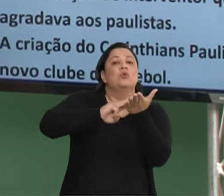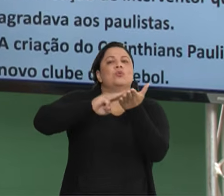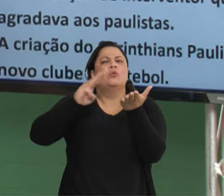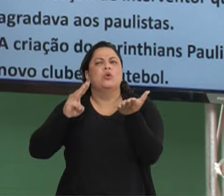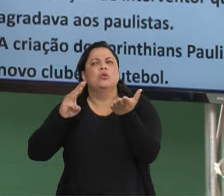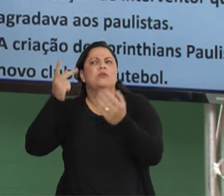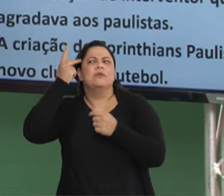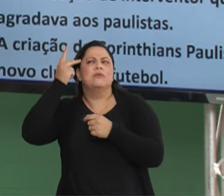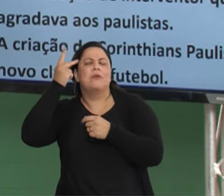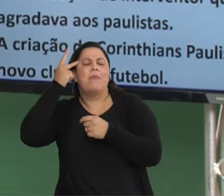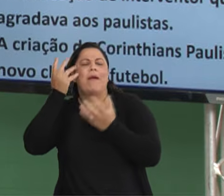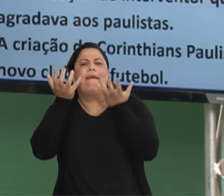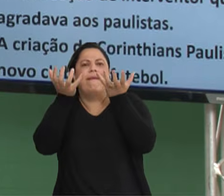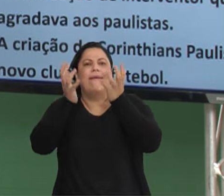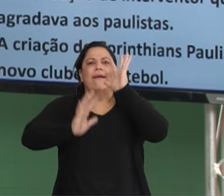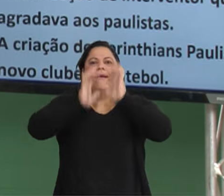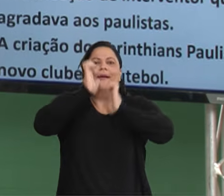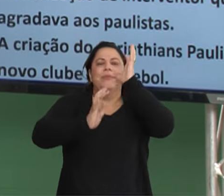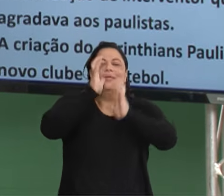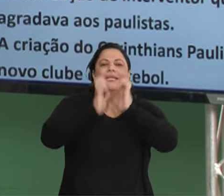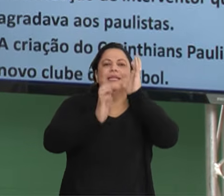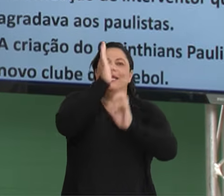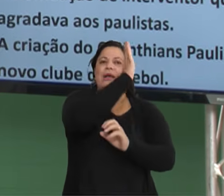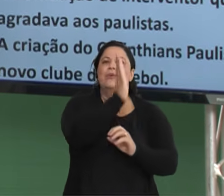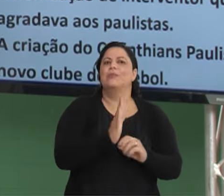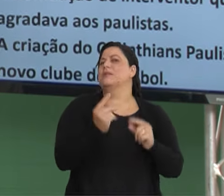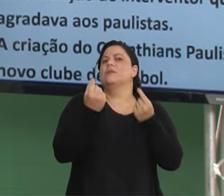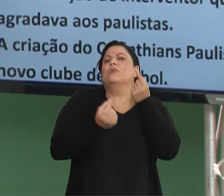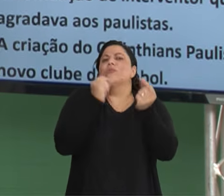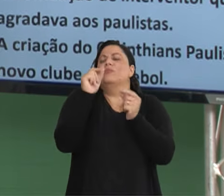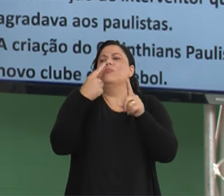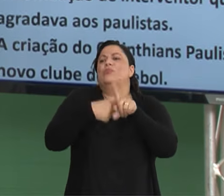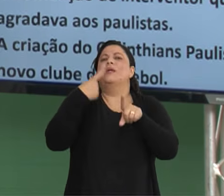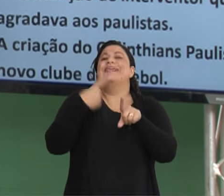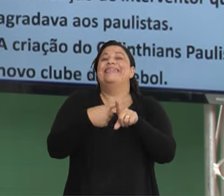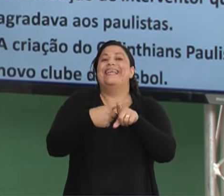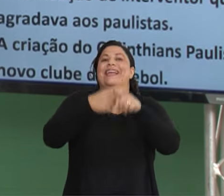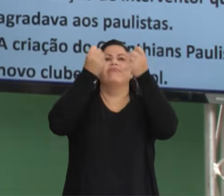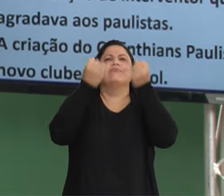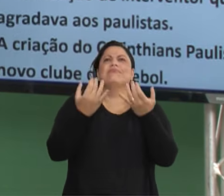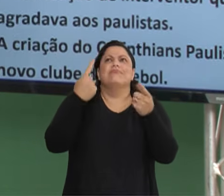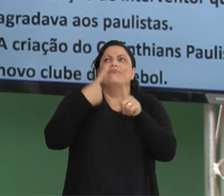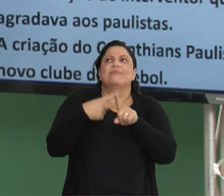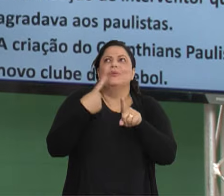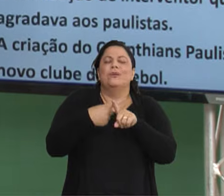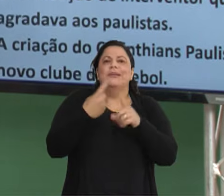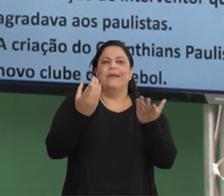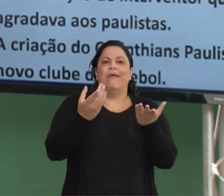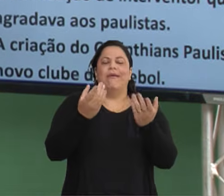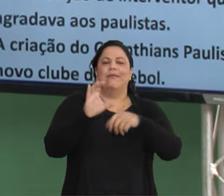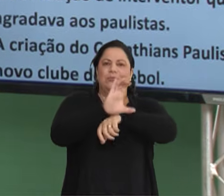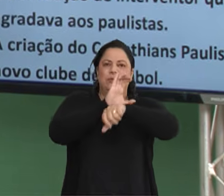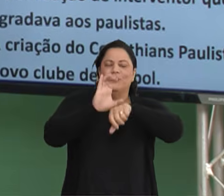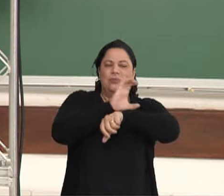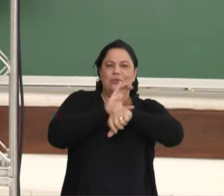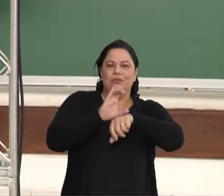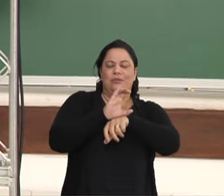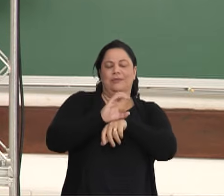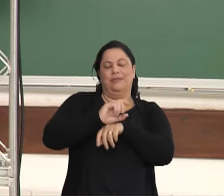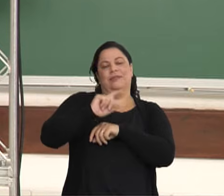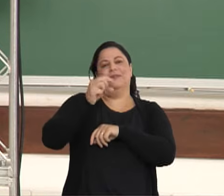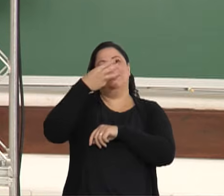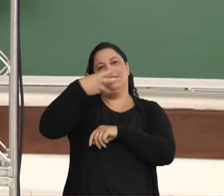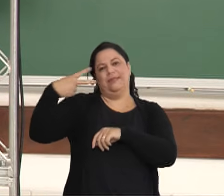querer brigar com o Brasil. Qual era esse motivo de São Paulo ter a Revolução Constitucionalista de 32? Letra